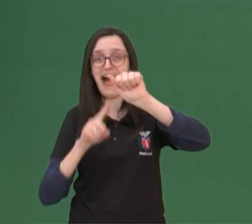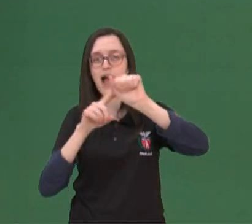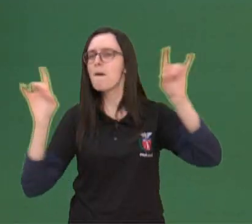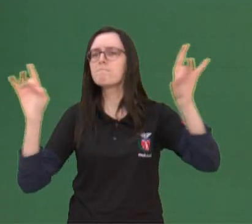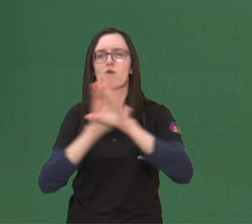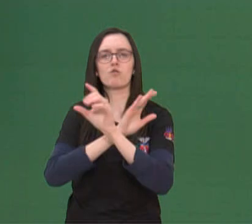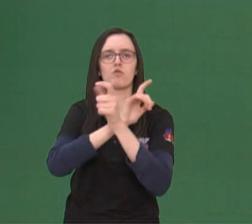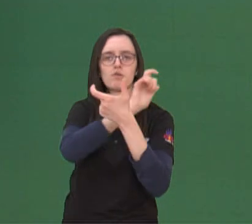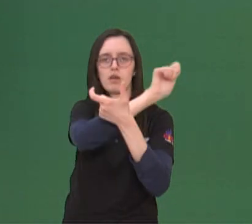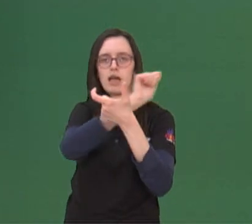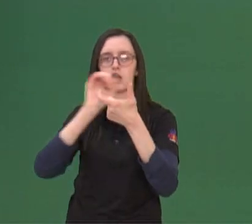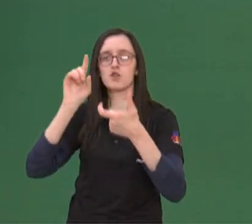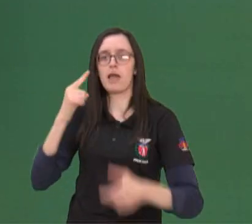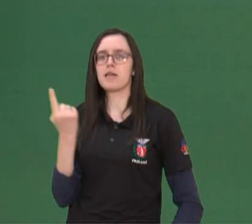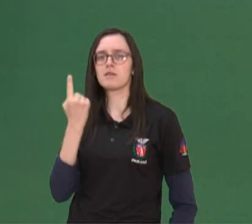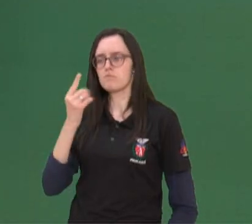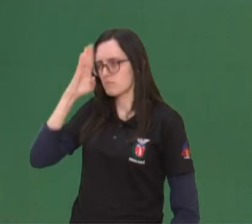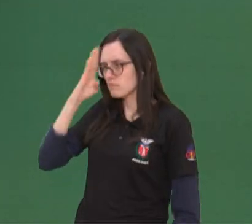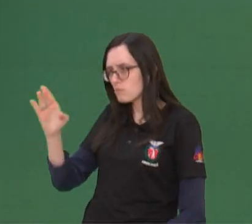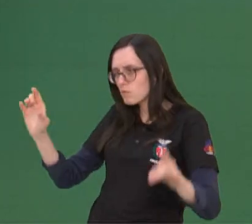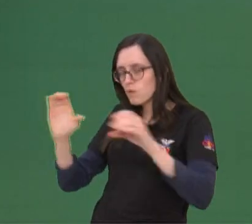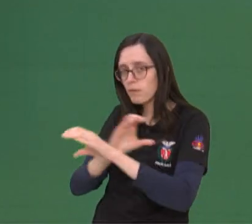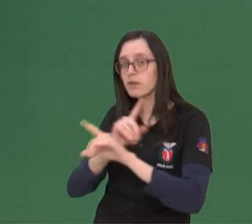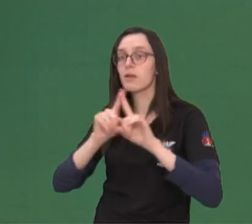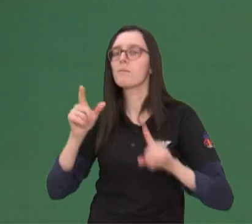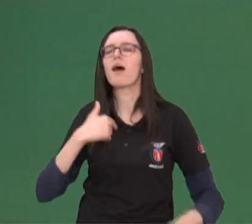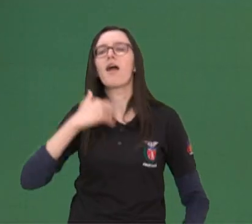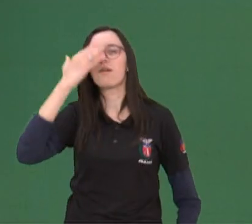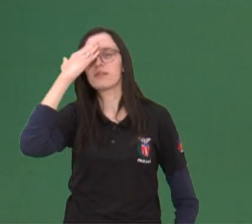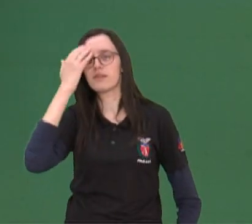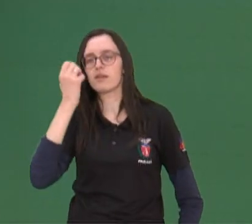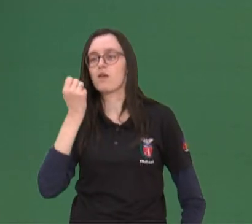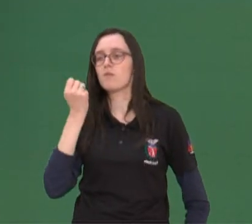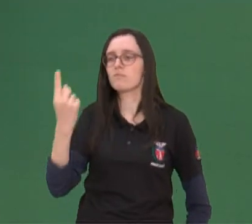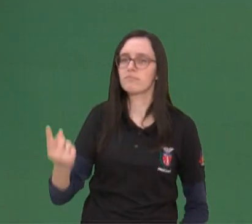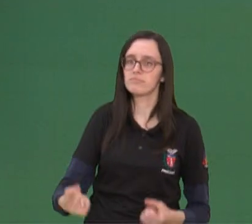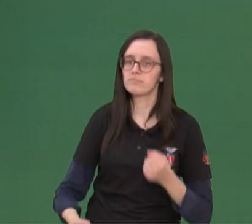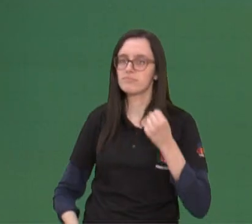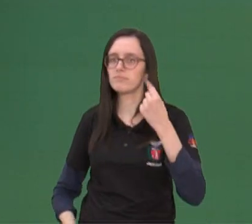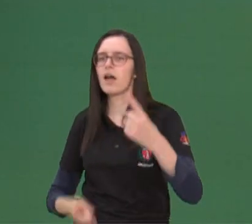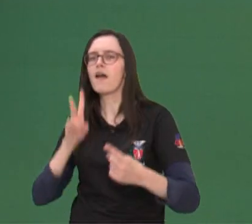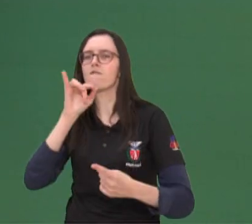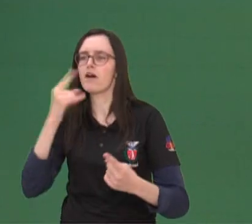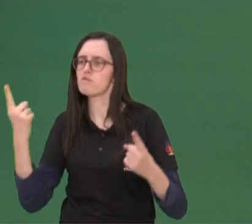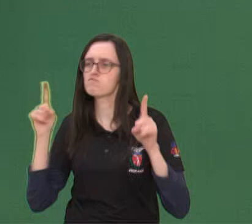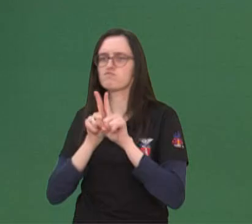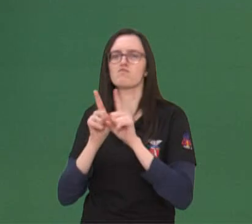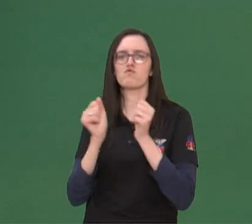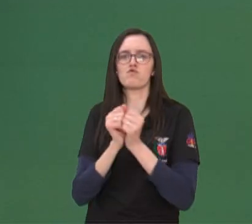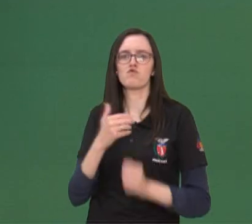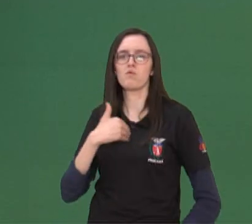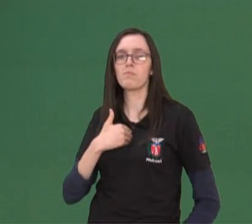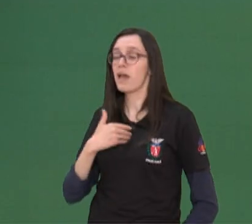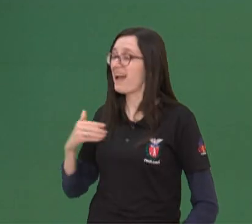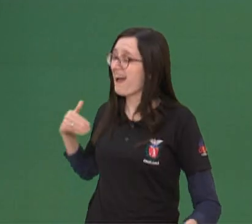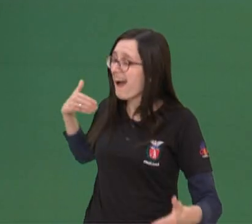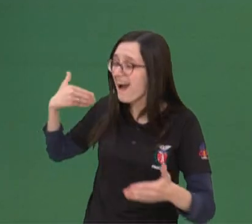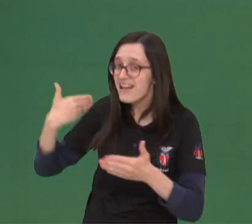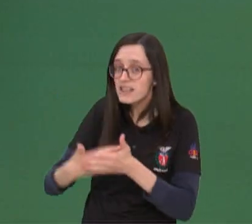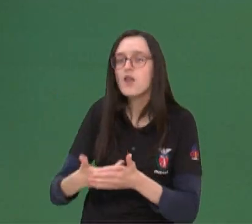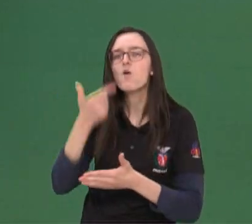no singular. Mas sei também que um ou outro ficará no meu lado até que as coisas